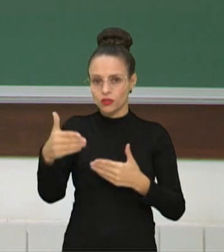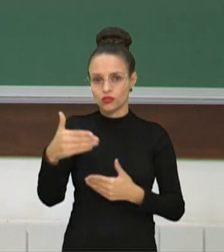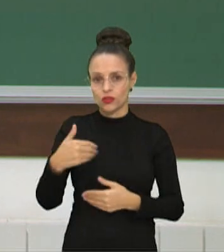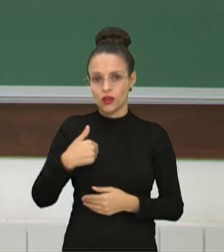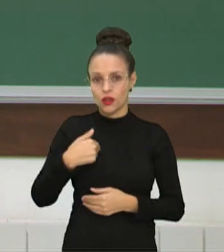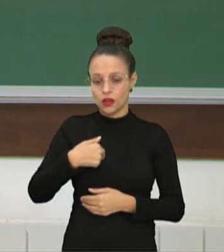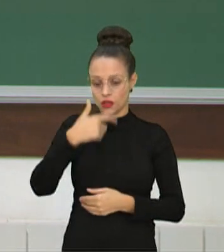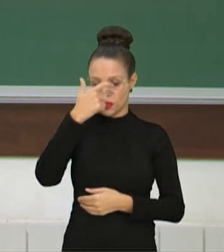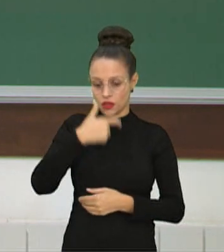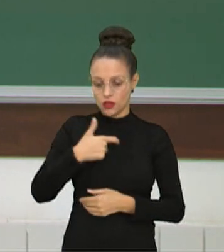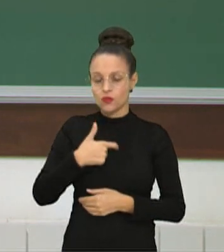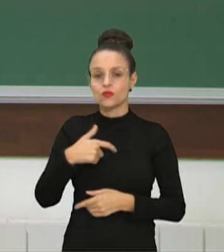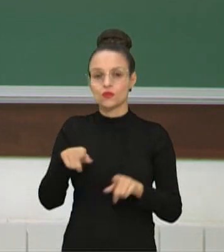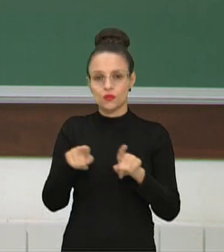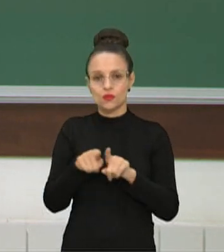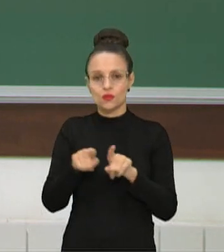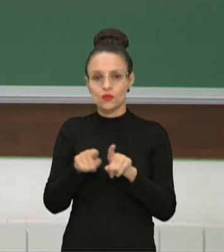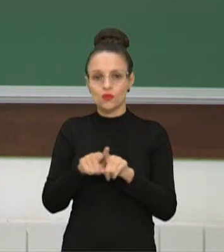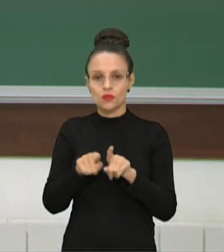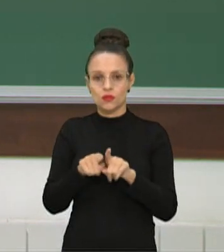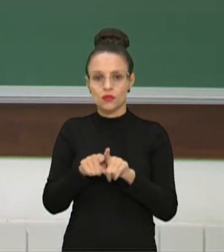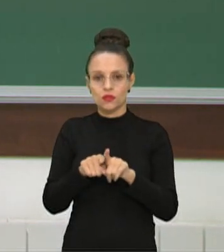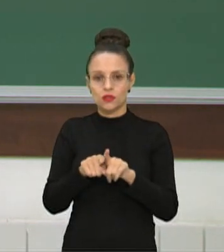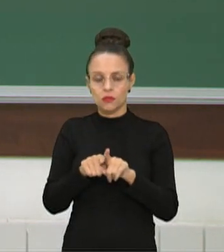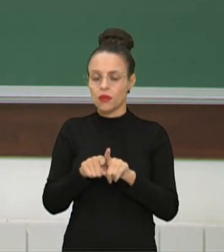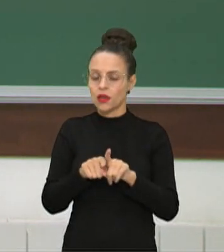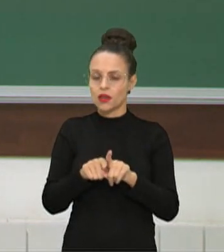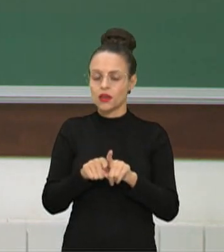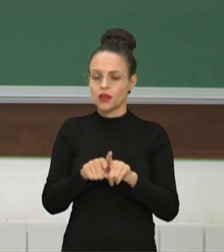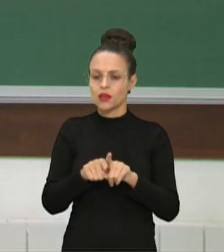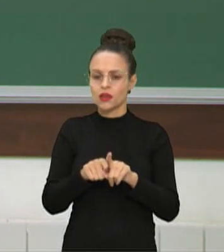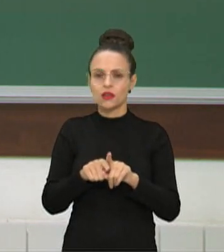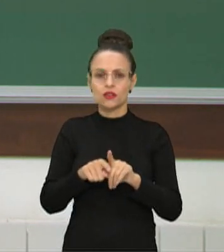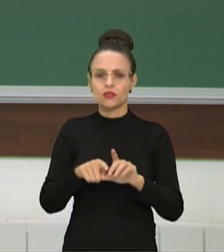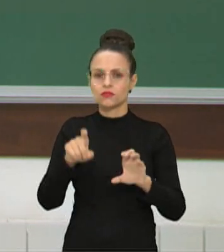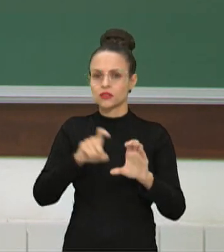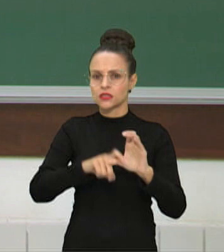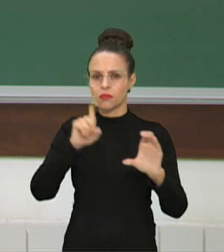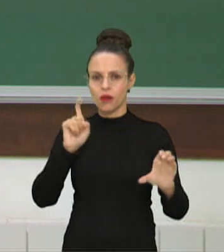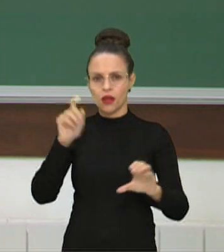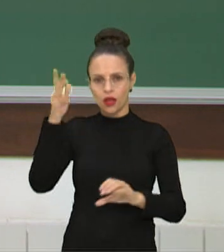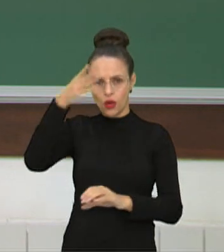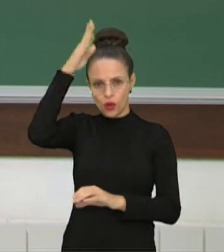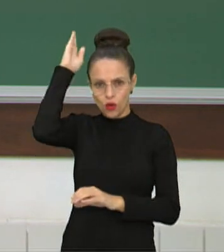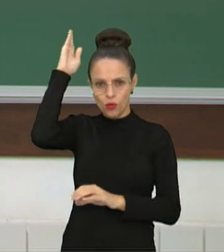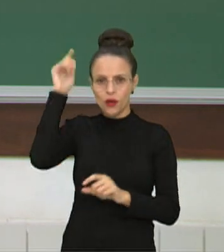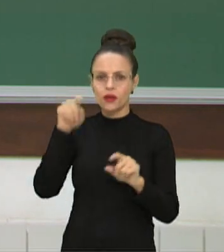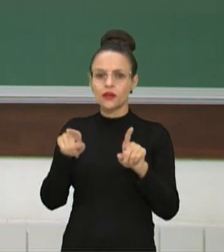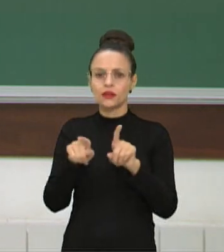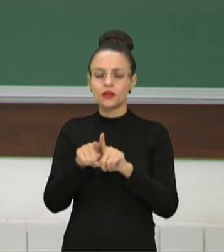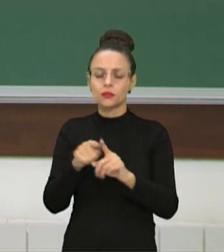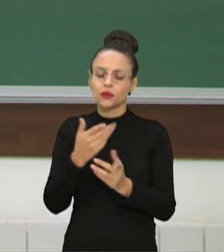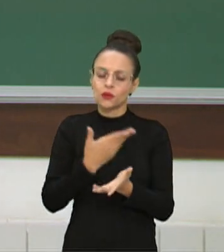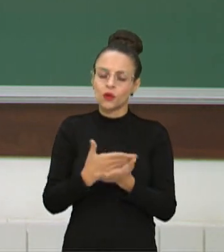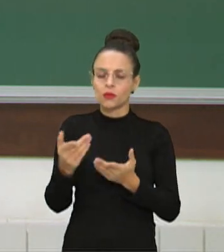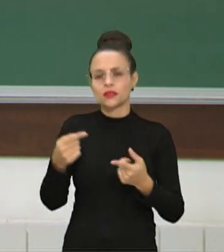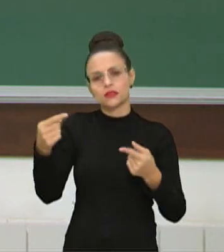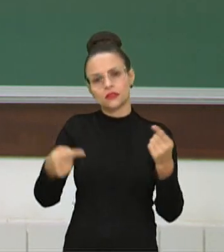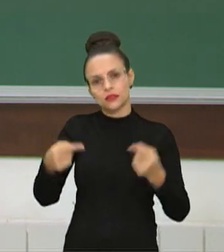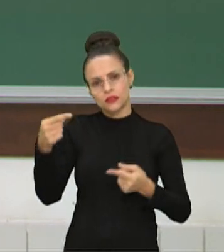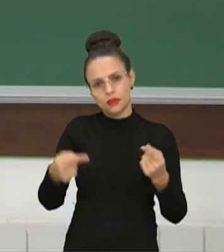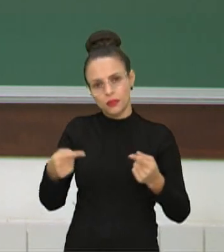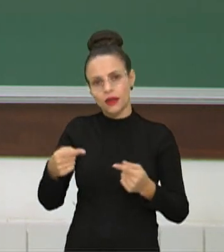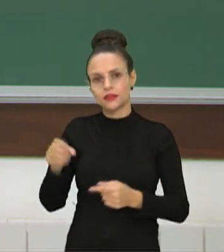sou também o sacerdote e separa de Roma, e daí começa um debate aí,